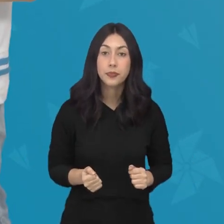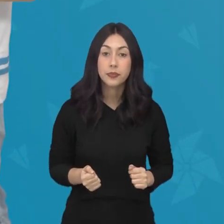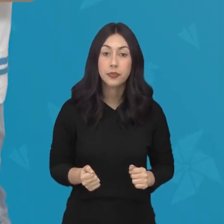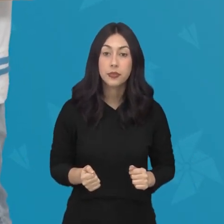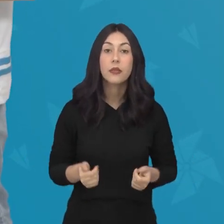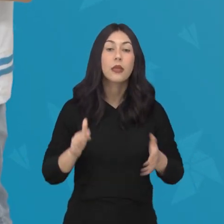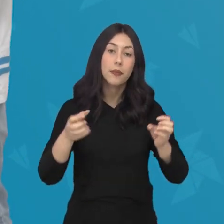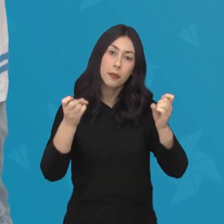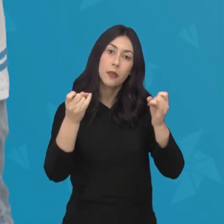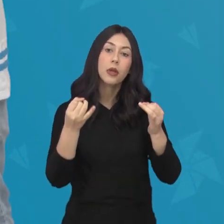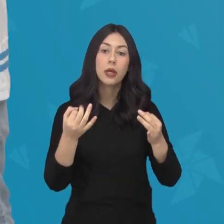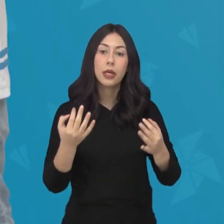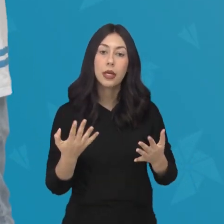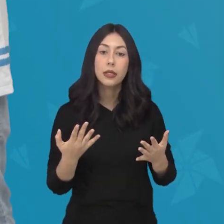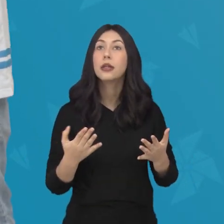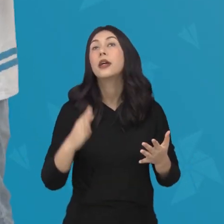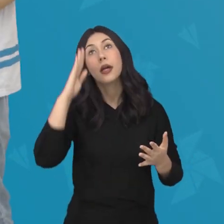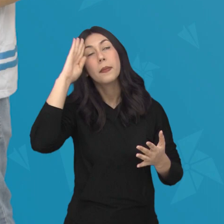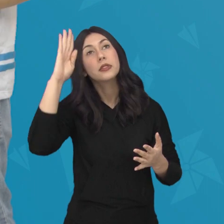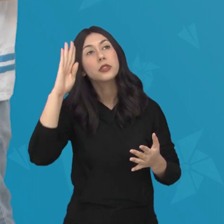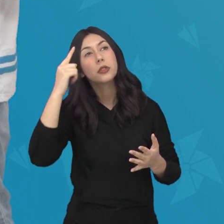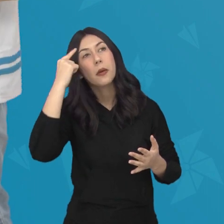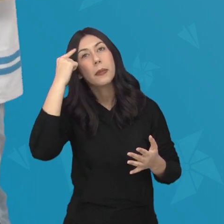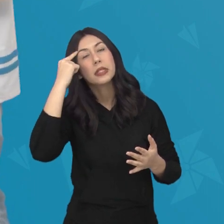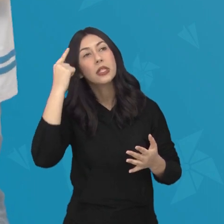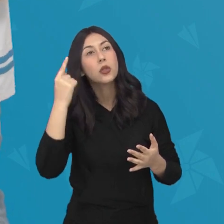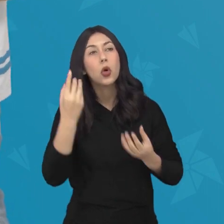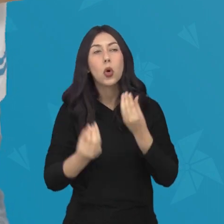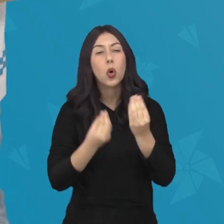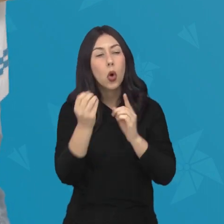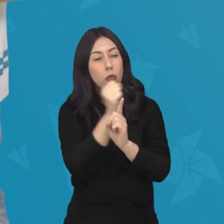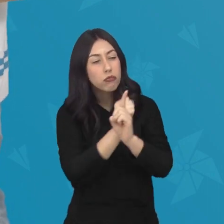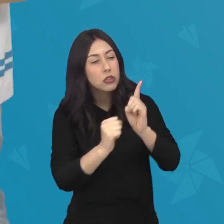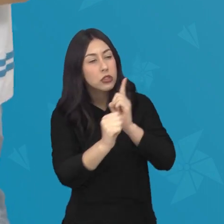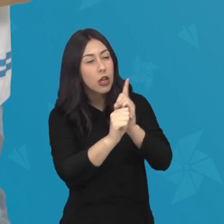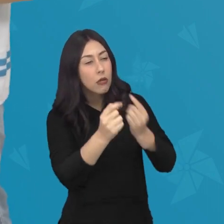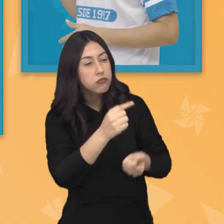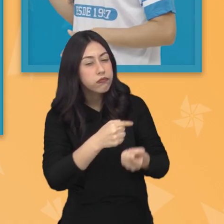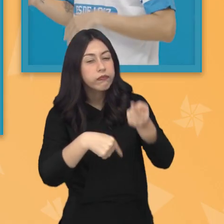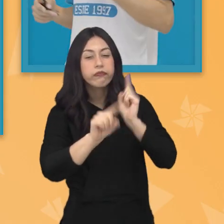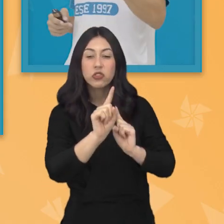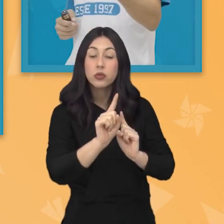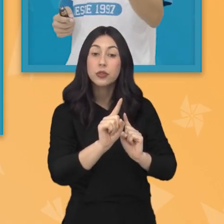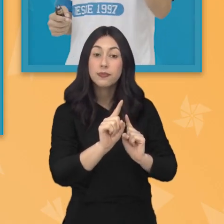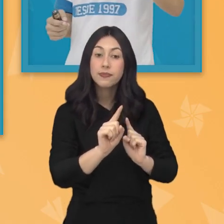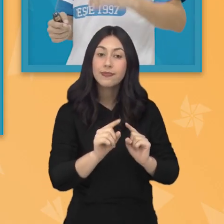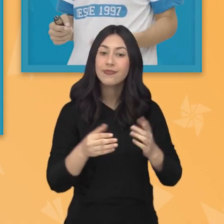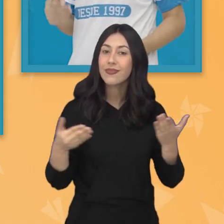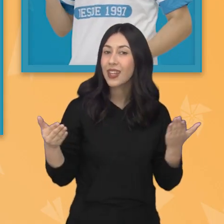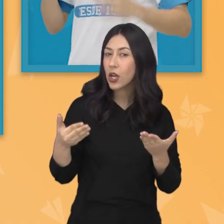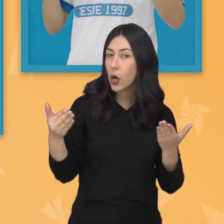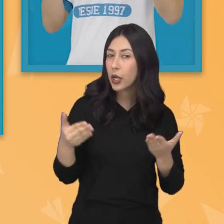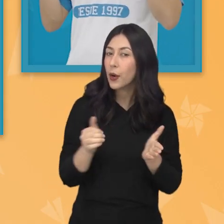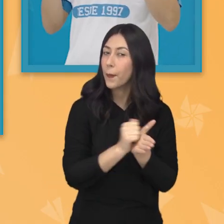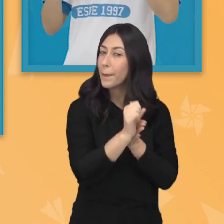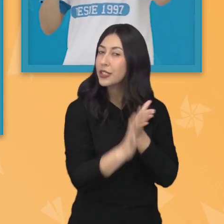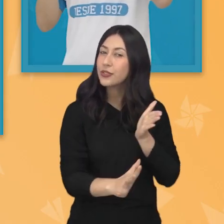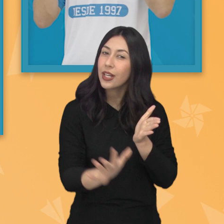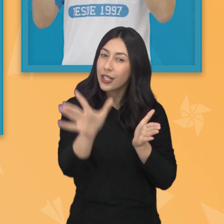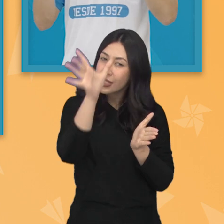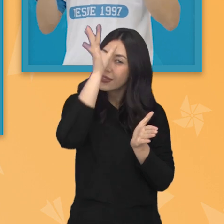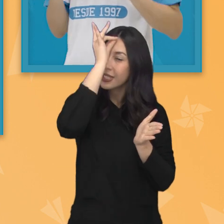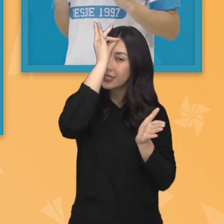Como eu falei, principalmente pensando em aplicações para o progresso da sociedade, sempre pensando desse lado. E aqui um exercício de fixação, só para a